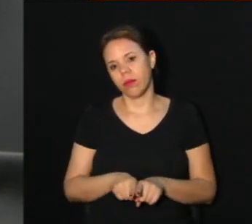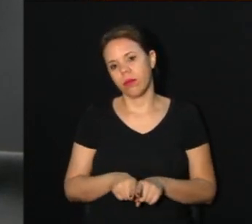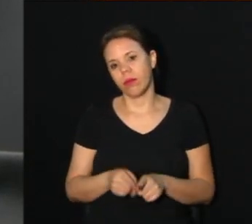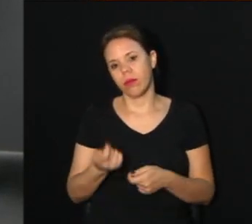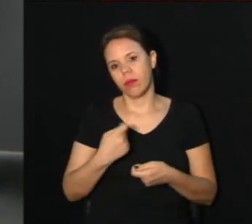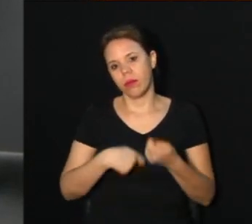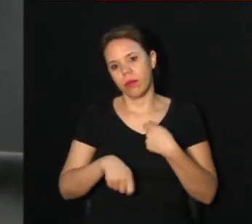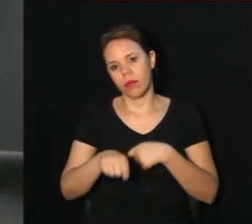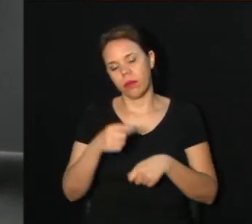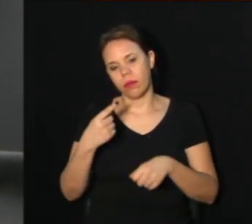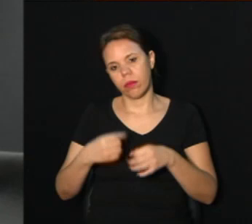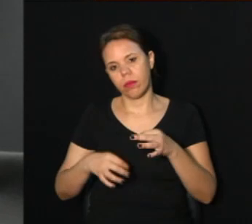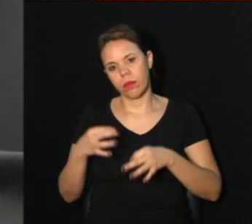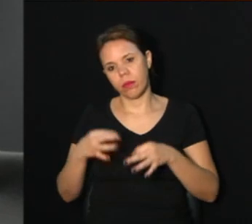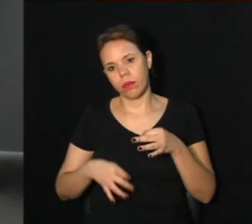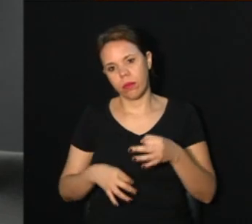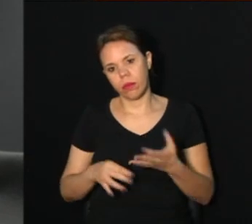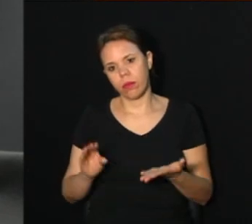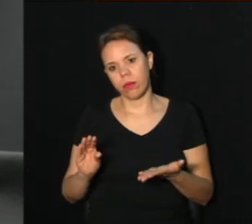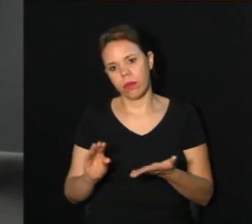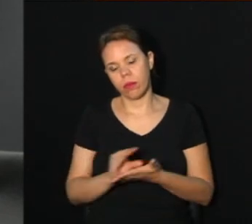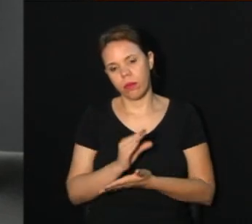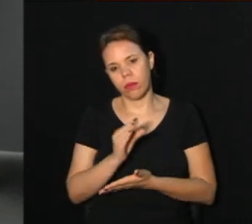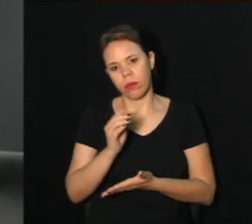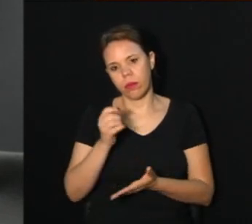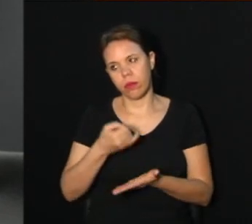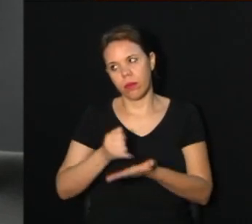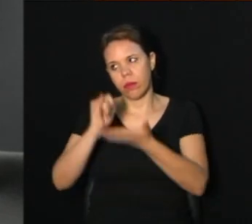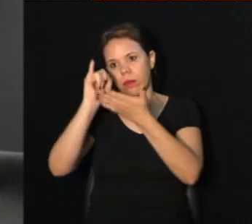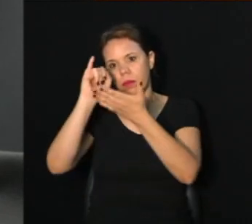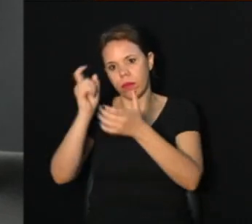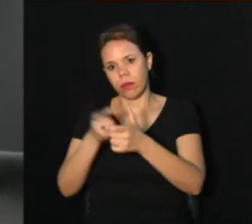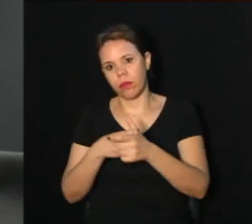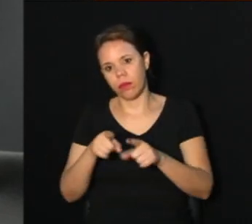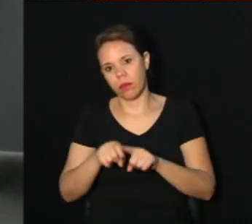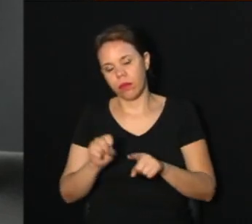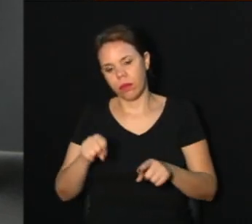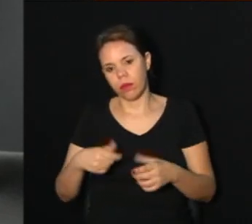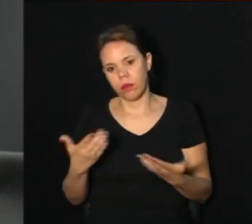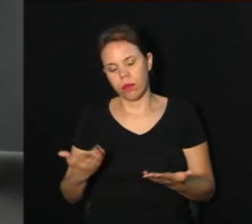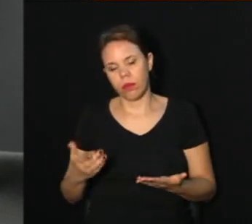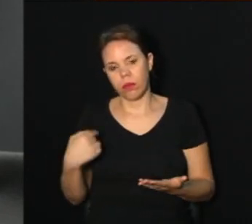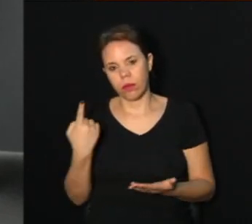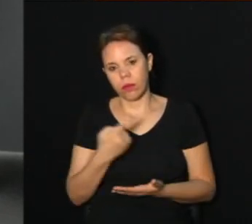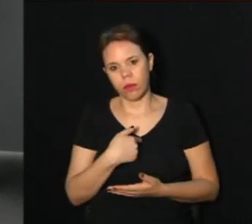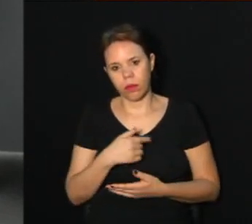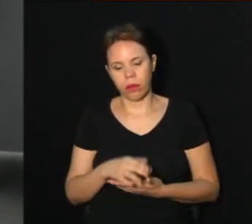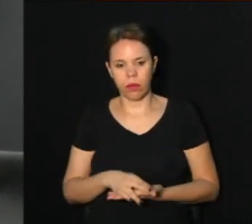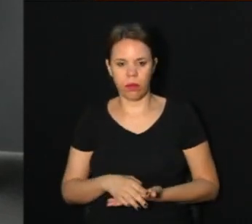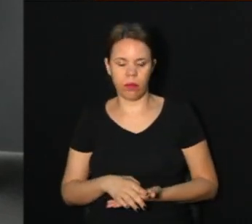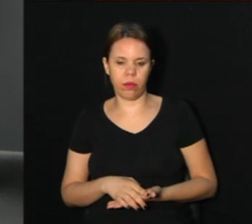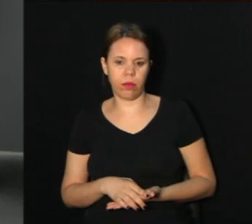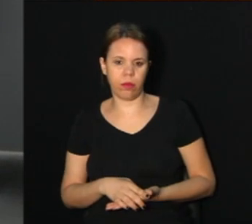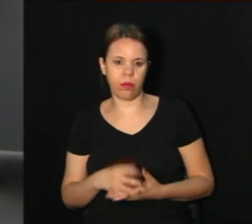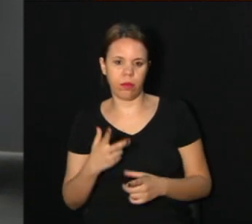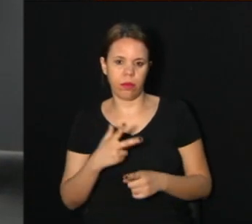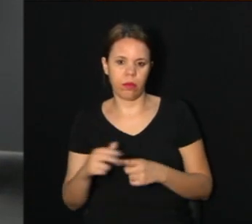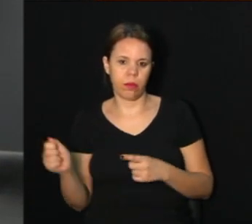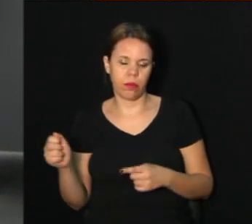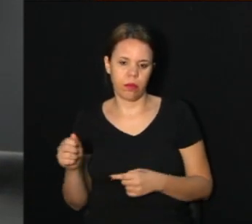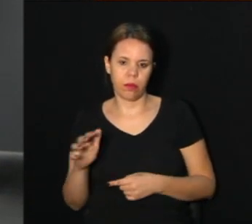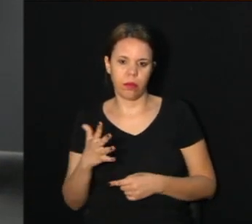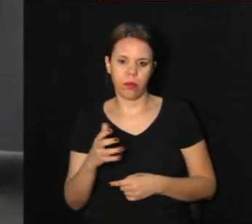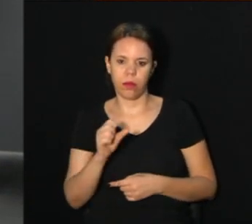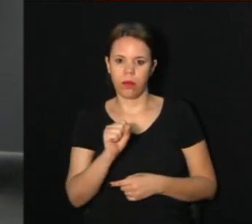judicial dos créditos tributários e não tributários. E hoje o que nós recuperamos aí por volta